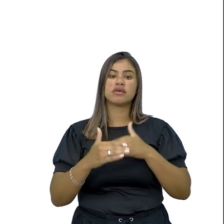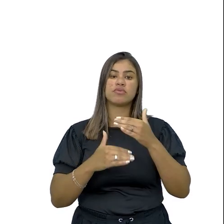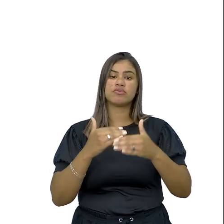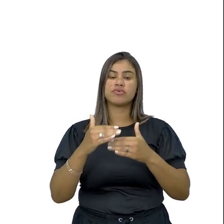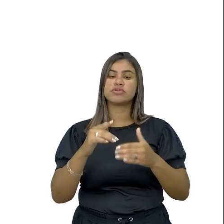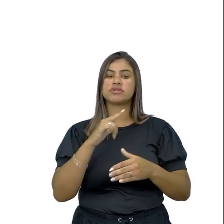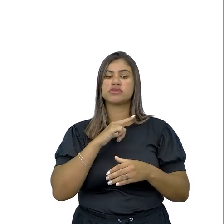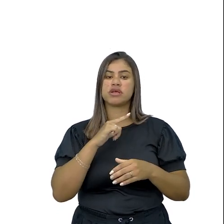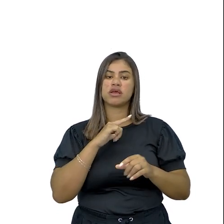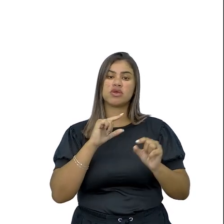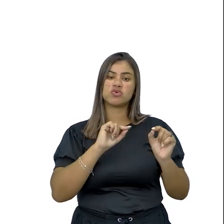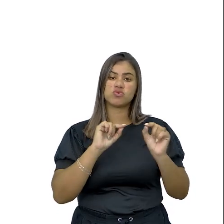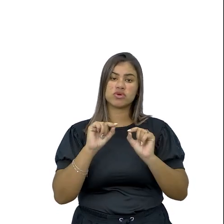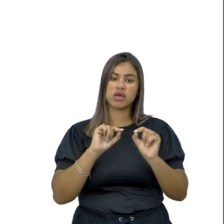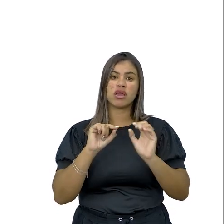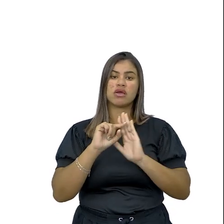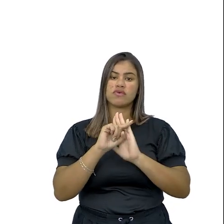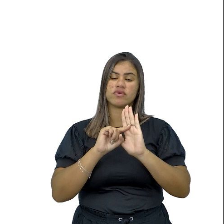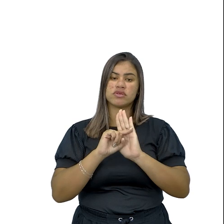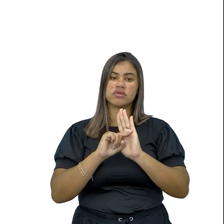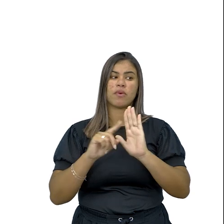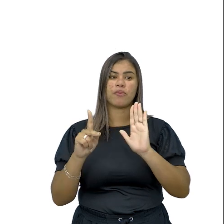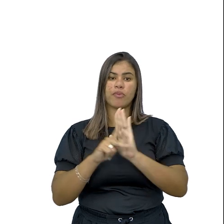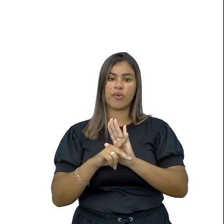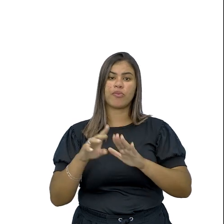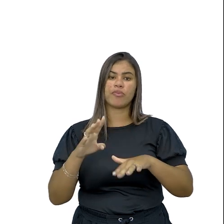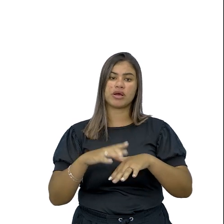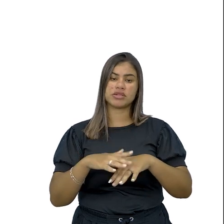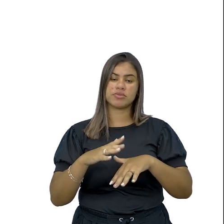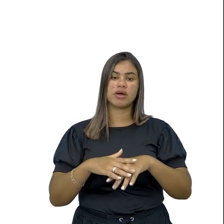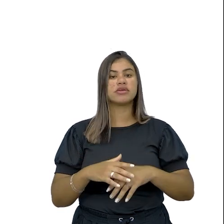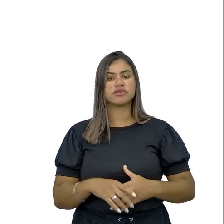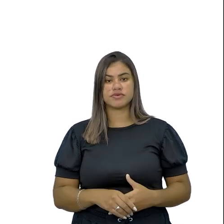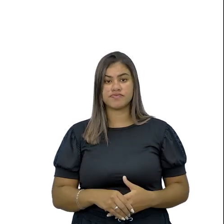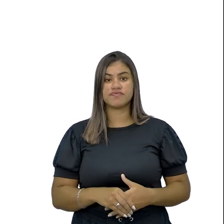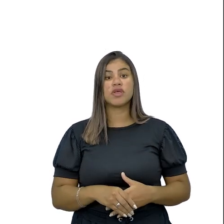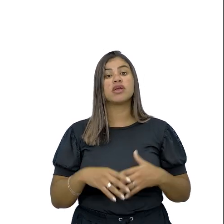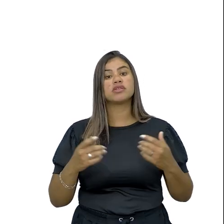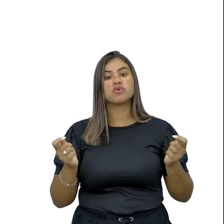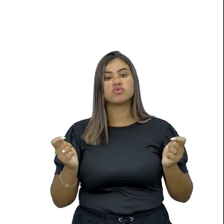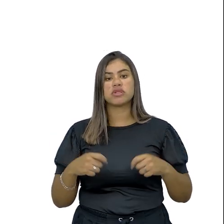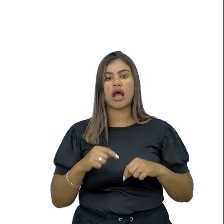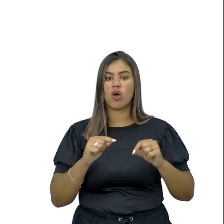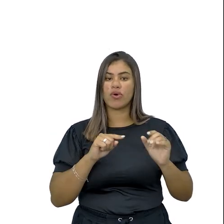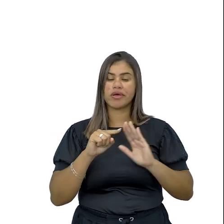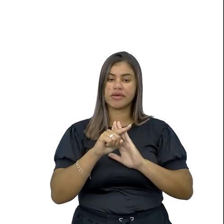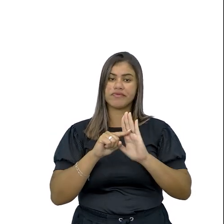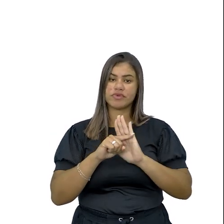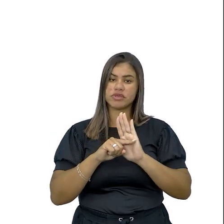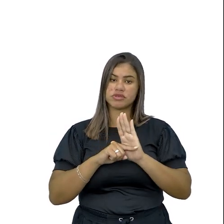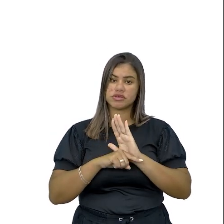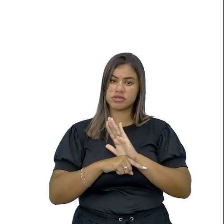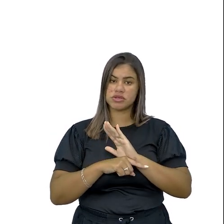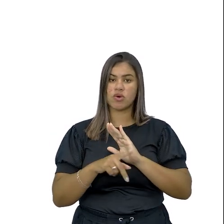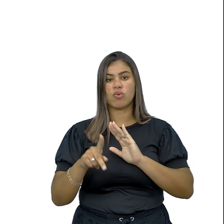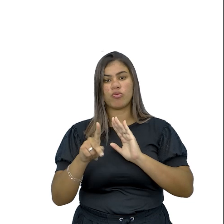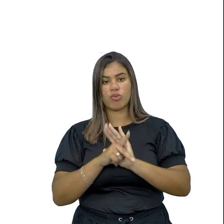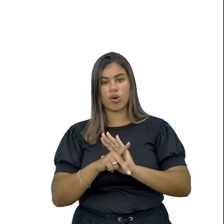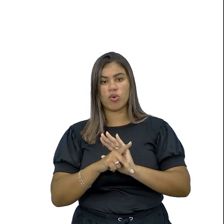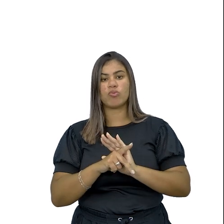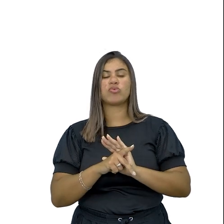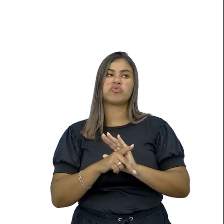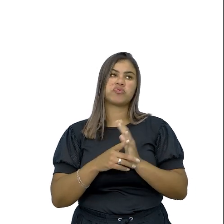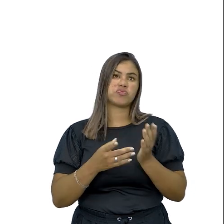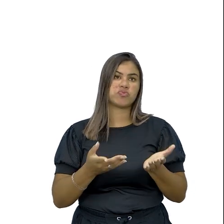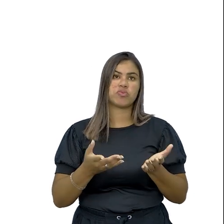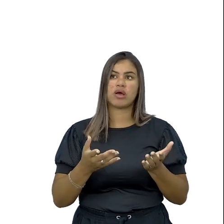que nós vimos das investigações matemáticas. Então, é possível fazer investigação, ainda que o nosso aluno, por alguma razão, por